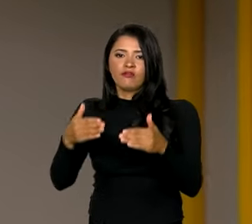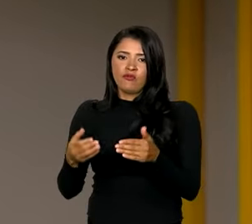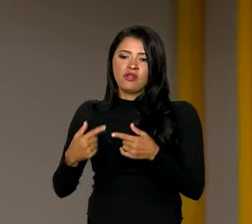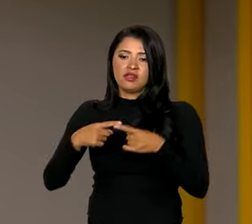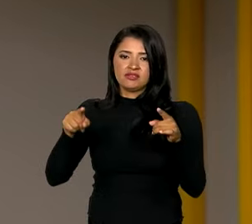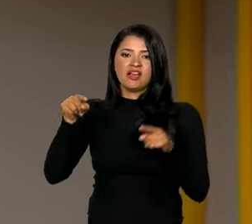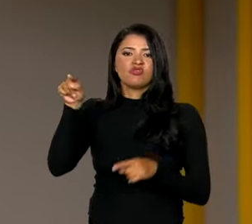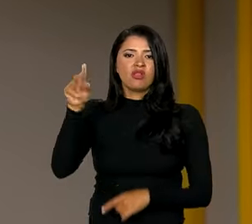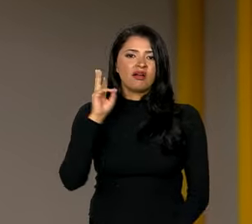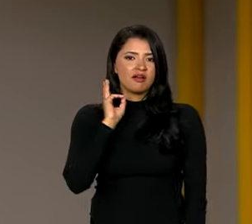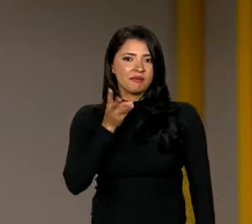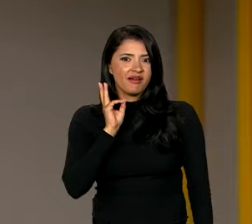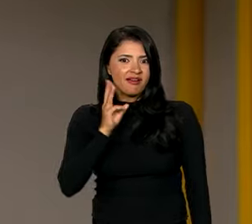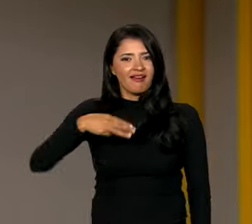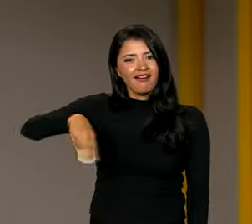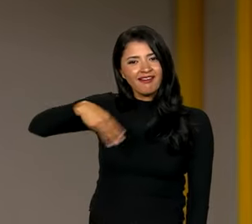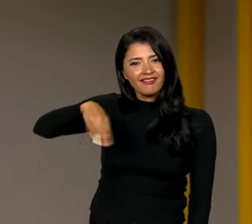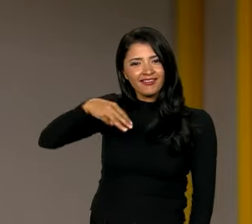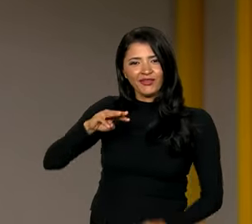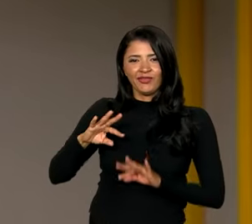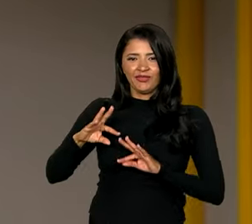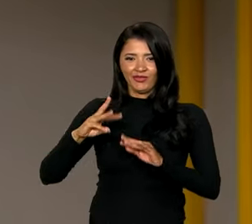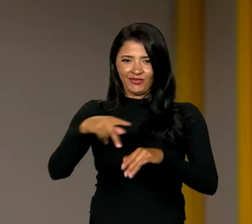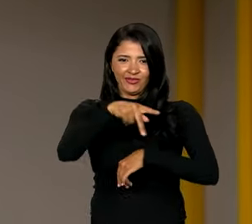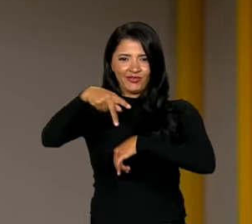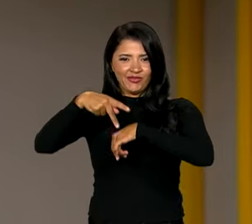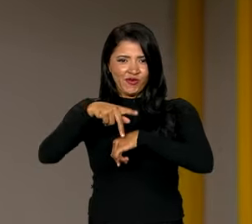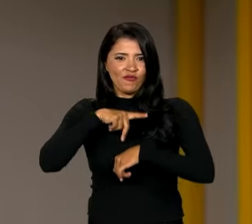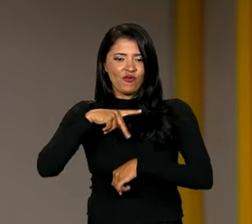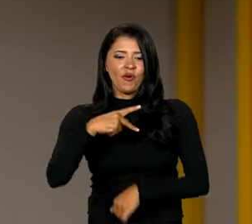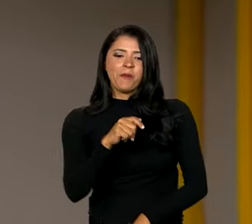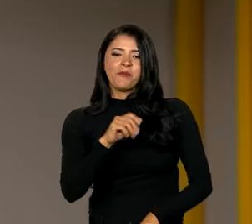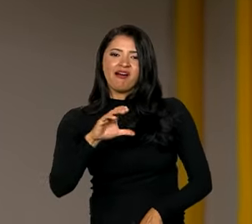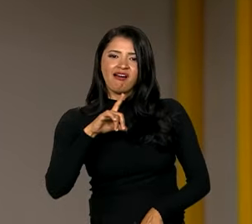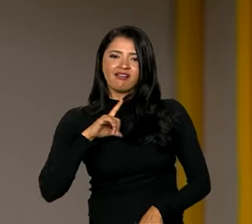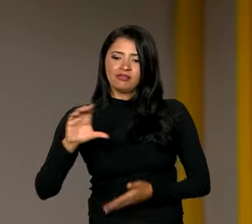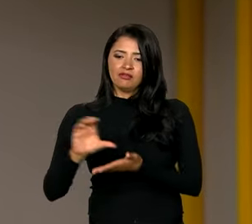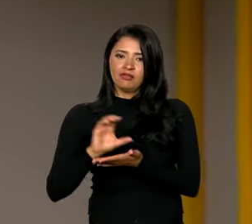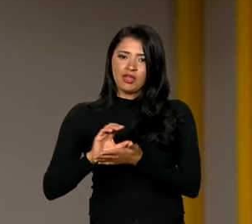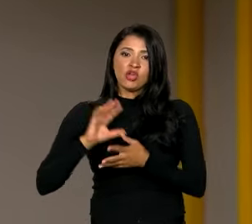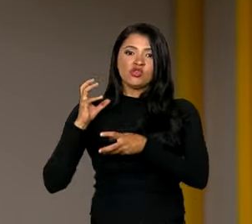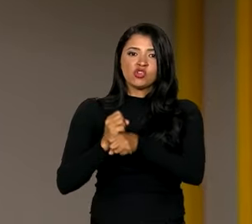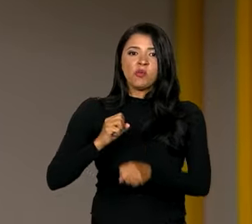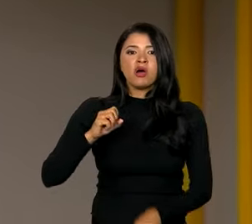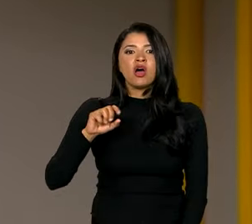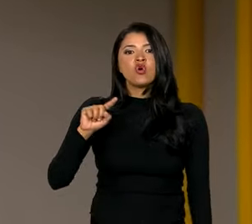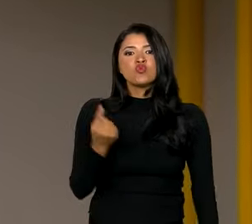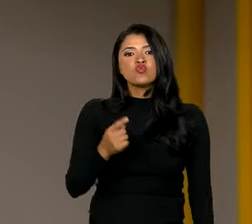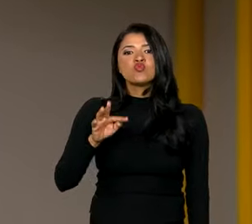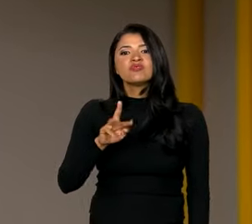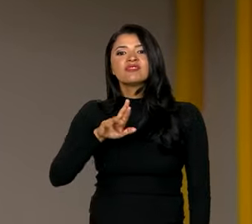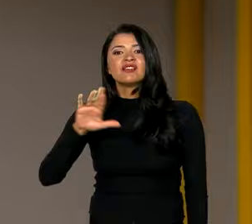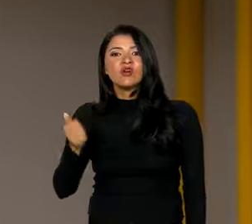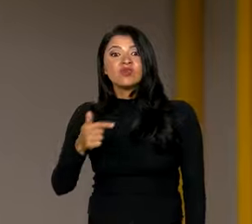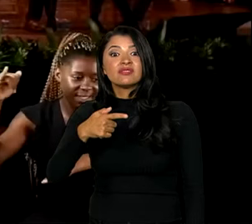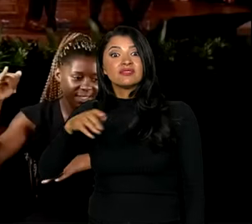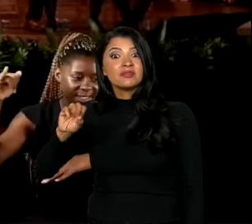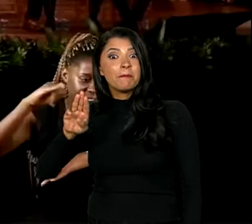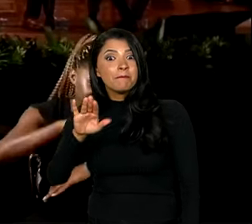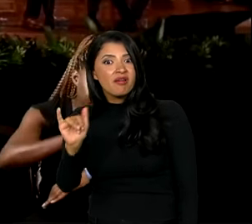Maranhão. Para todo o país, o novo PAC tem recursos estimados em 1 trilhão e 700 bilhões de